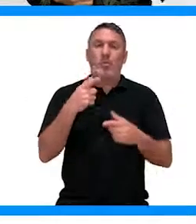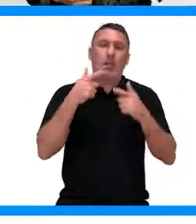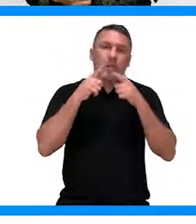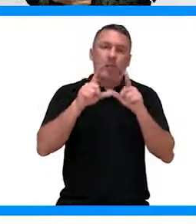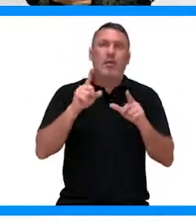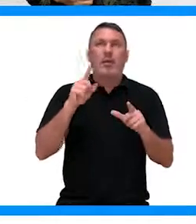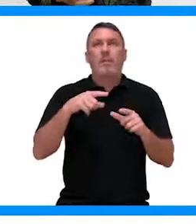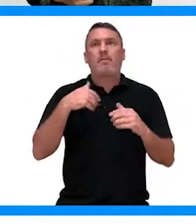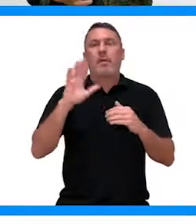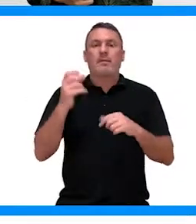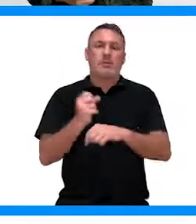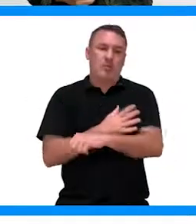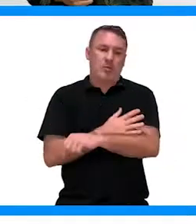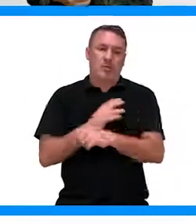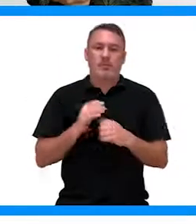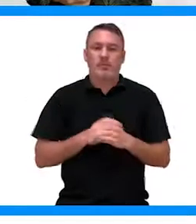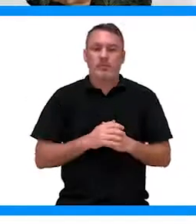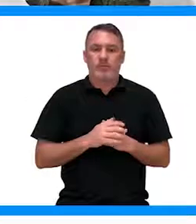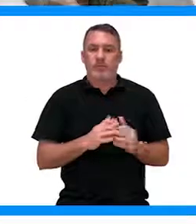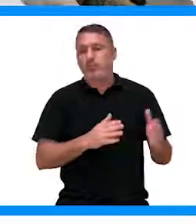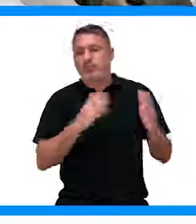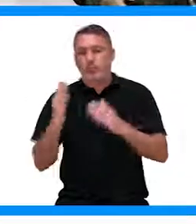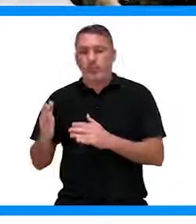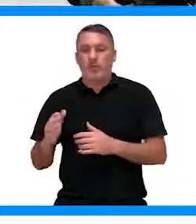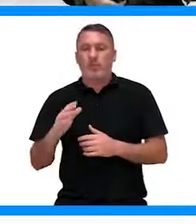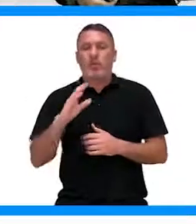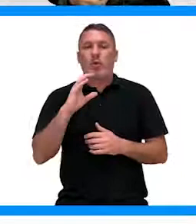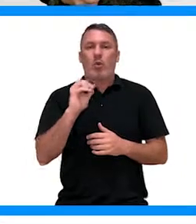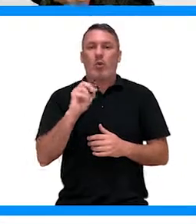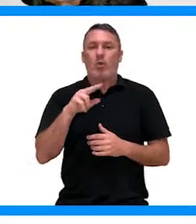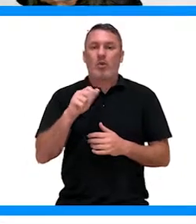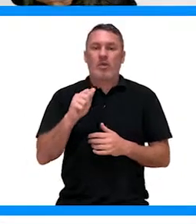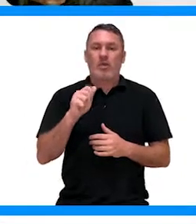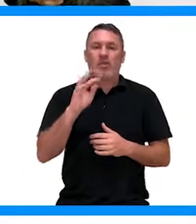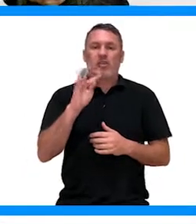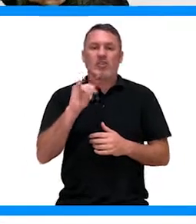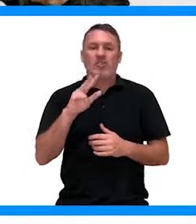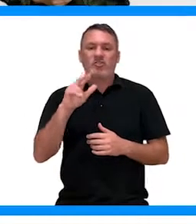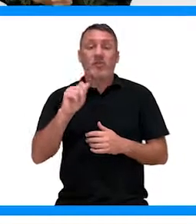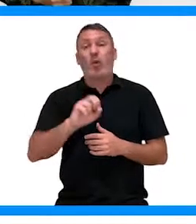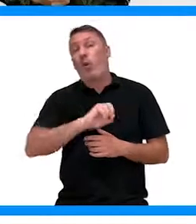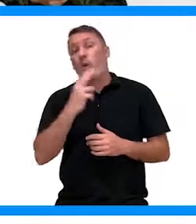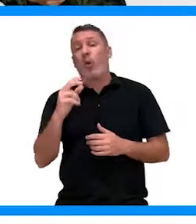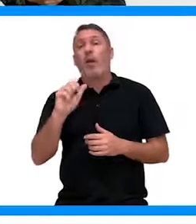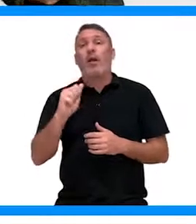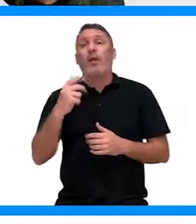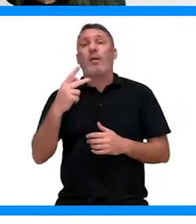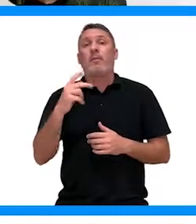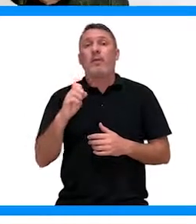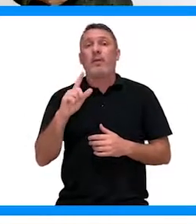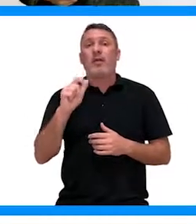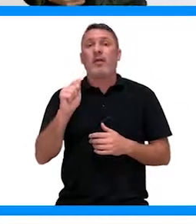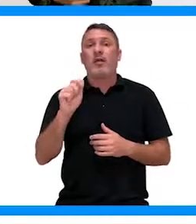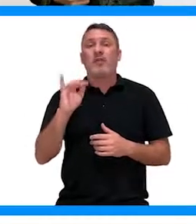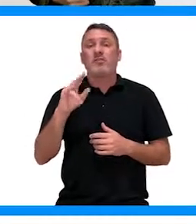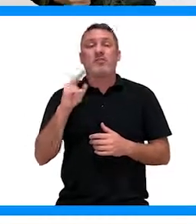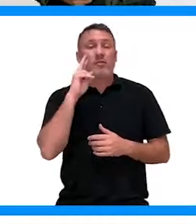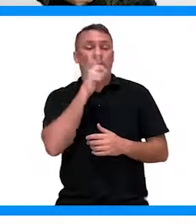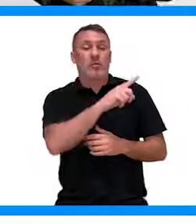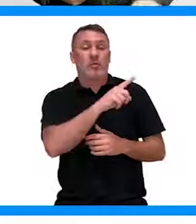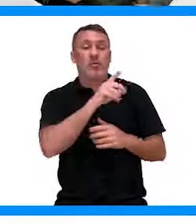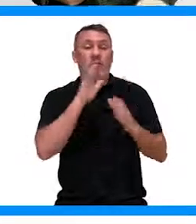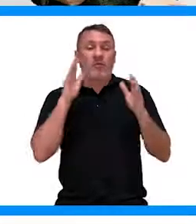tem uma linguagem mais emotiva. A função conativa ou apelativa, né, como o nome já diz, tem o foco